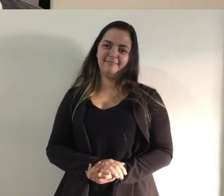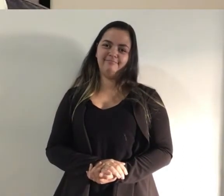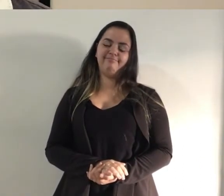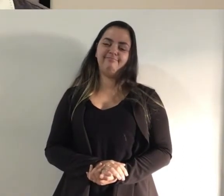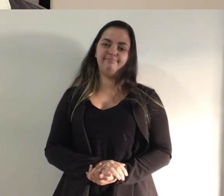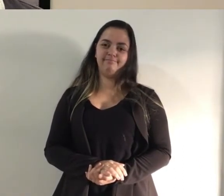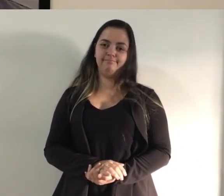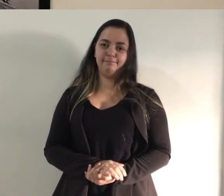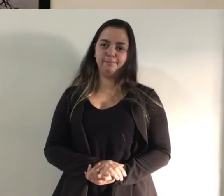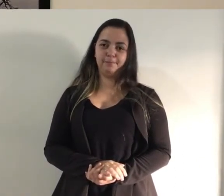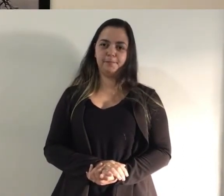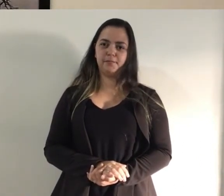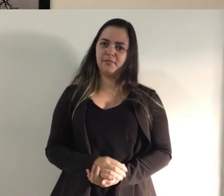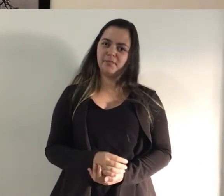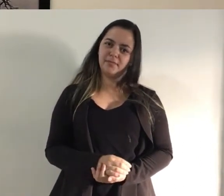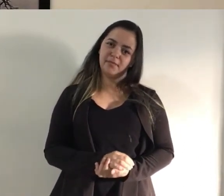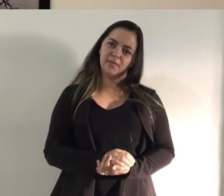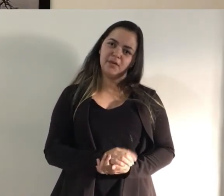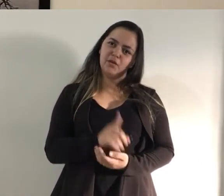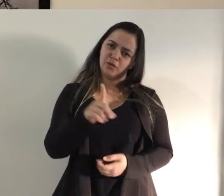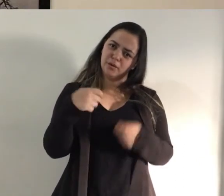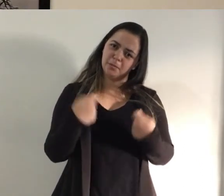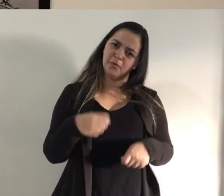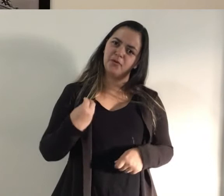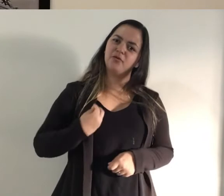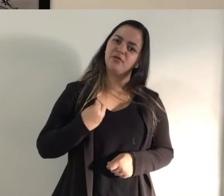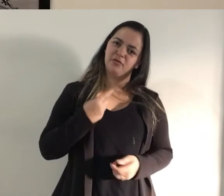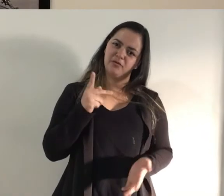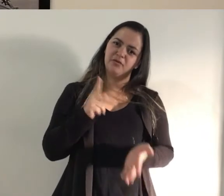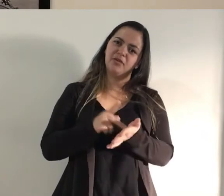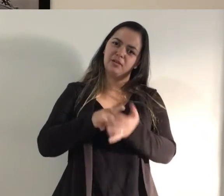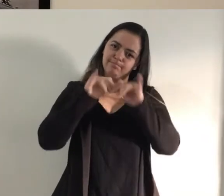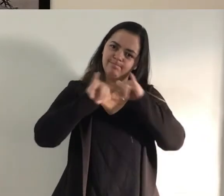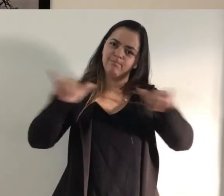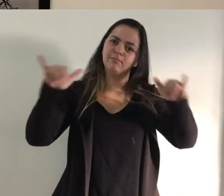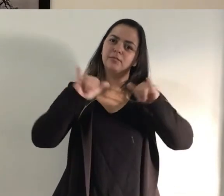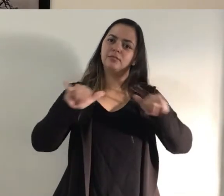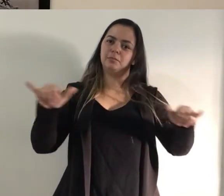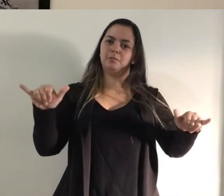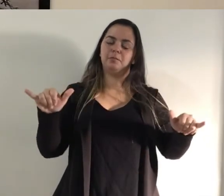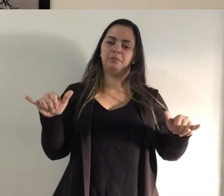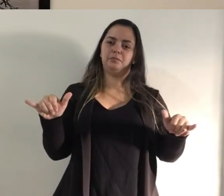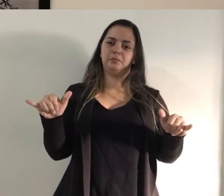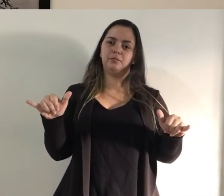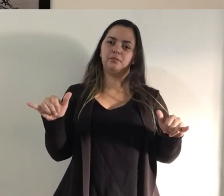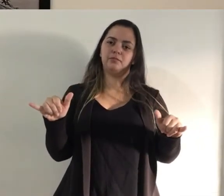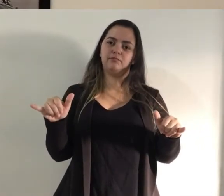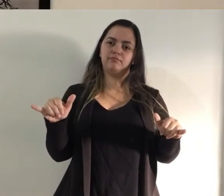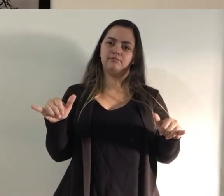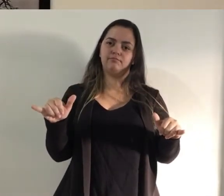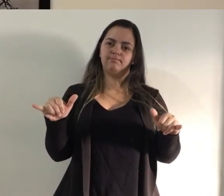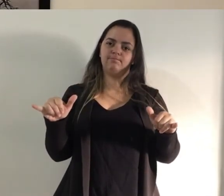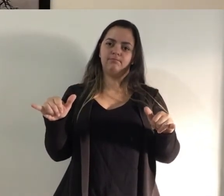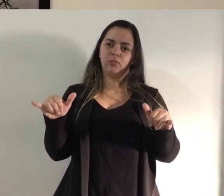Viva essa verdade, proclame essa verdade, se renda a essa verdade.